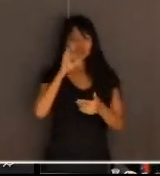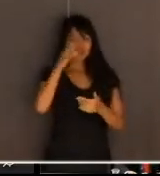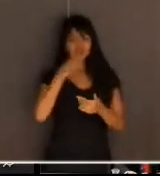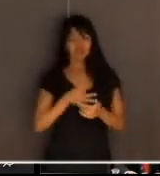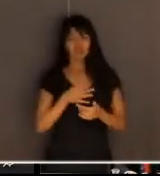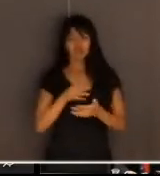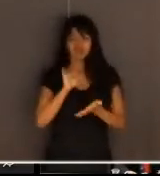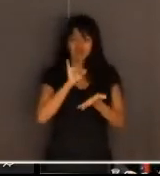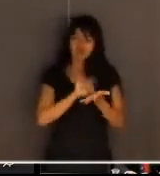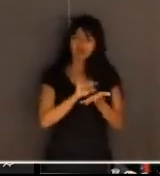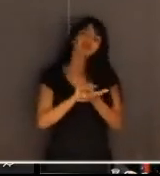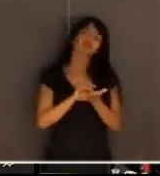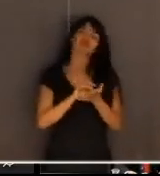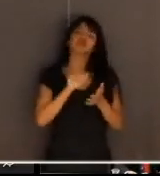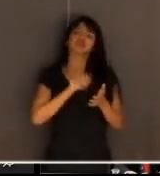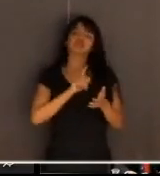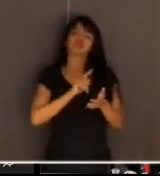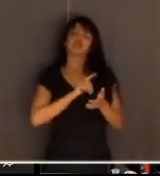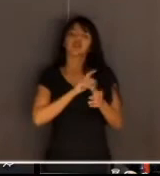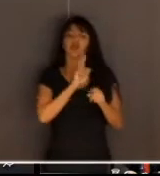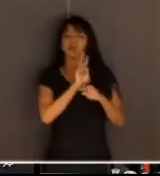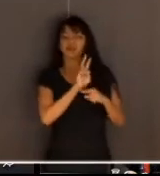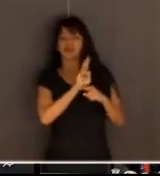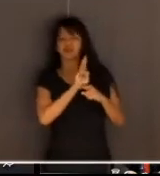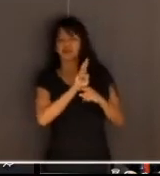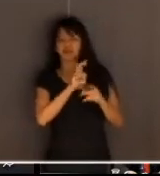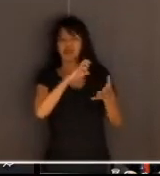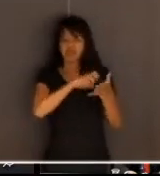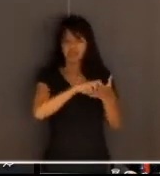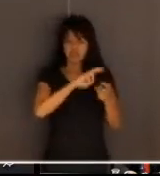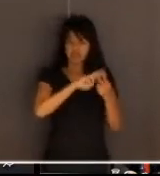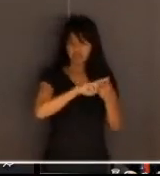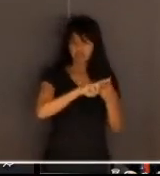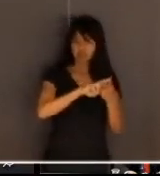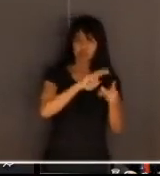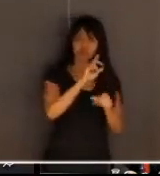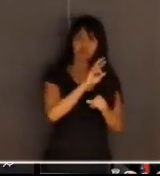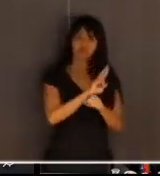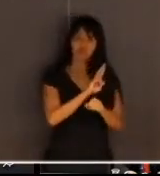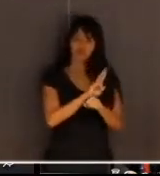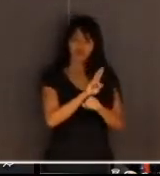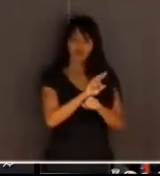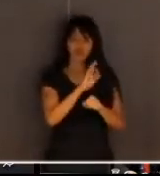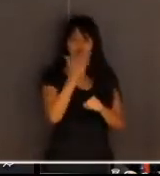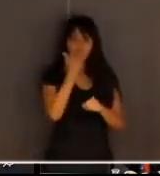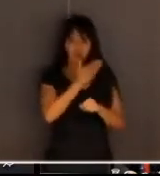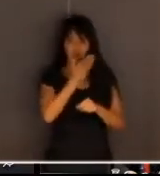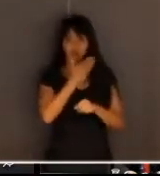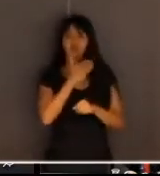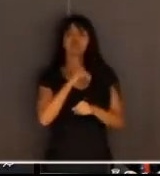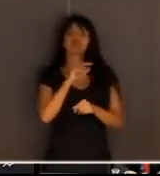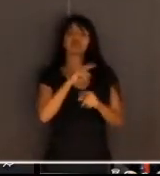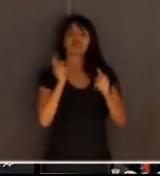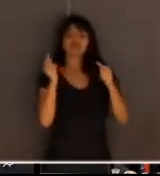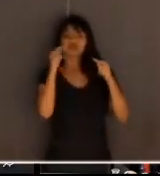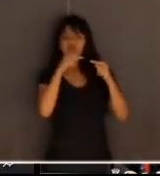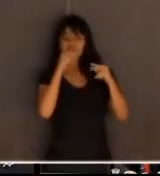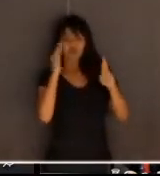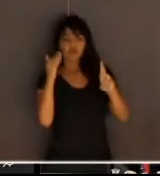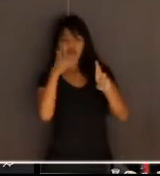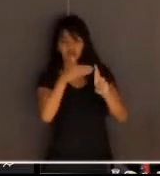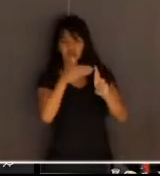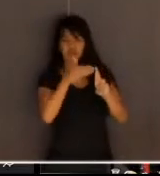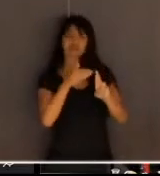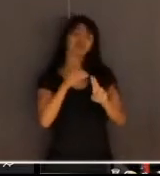houve a preservação da cadeia de custódia da prova em relação a esses objetos. É aquela característica da cadeia de custódia